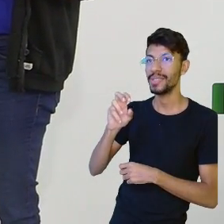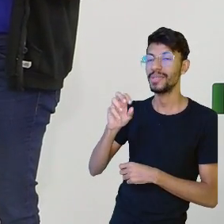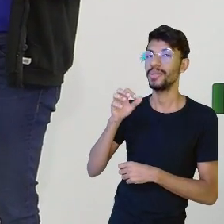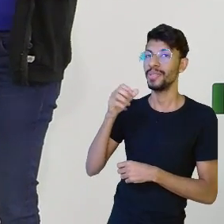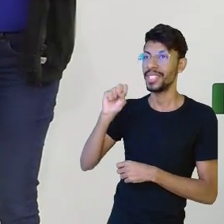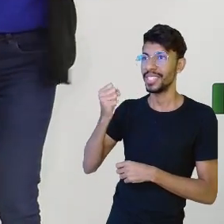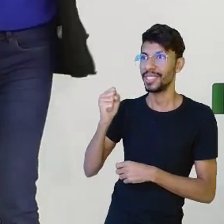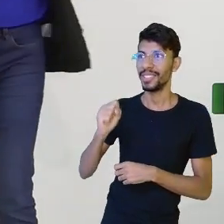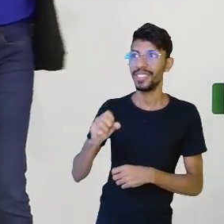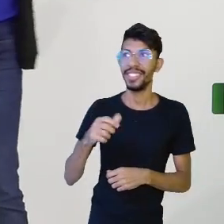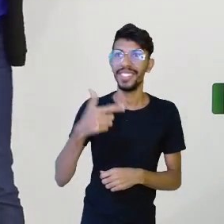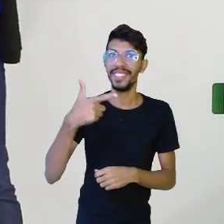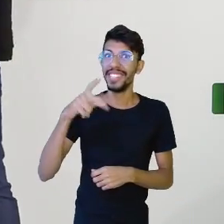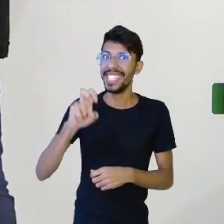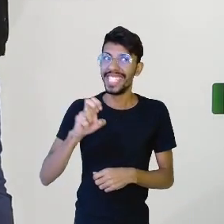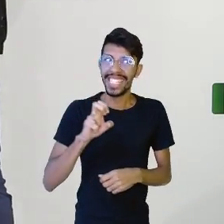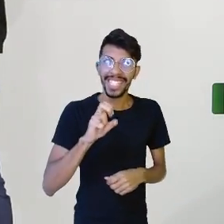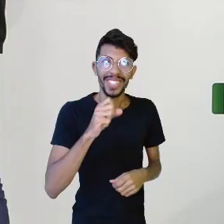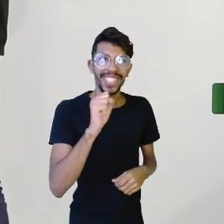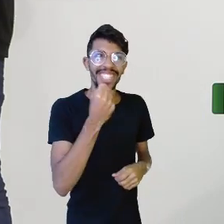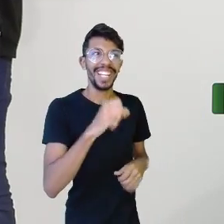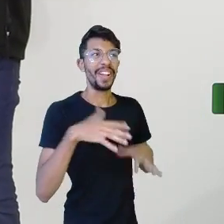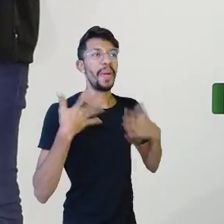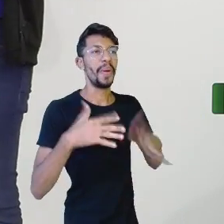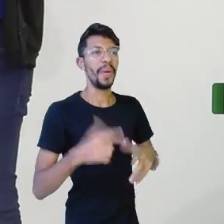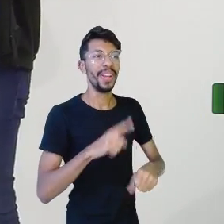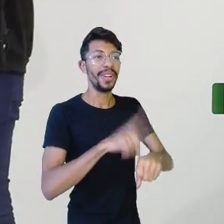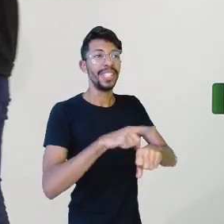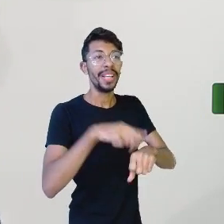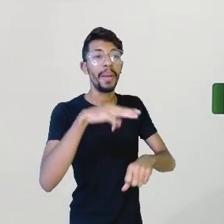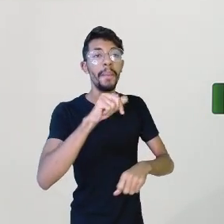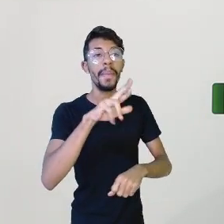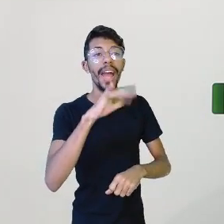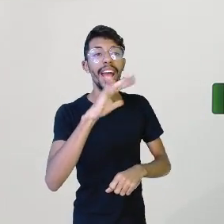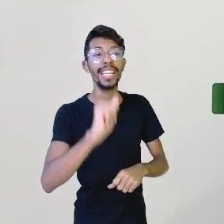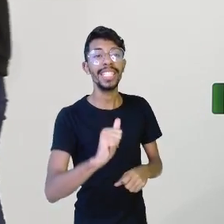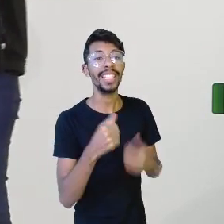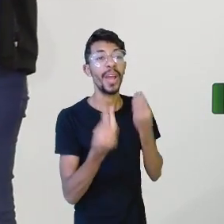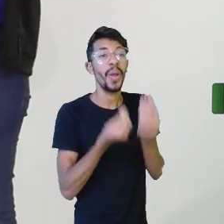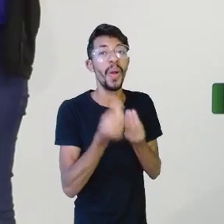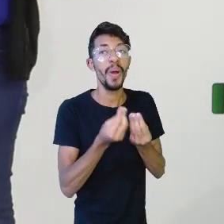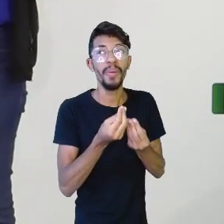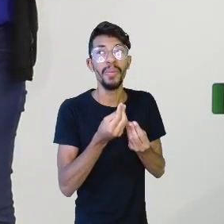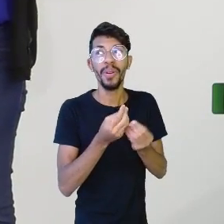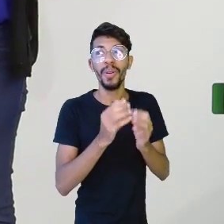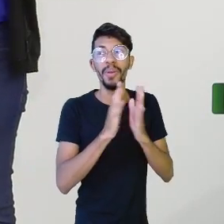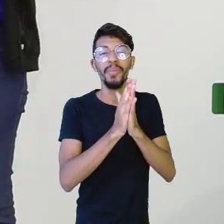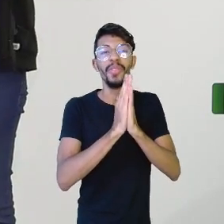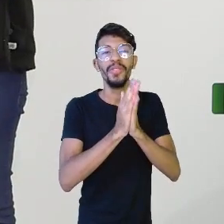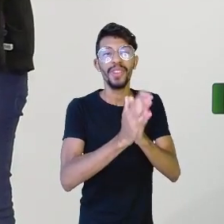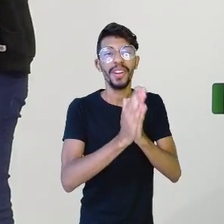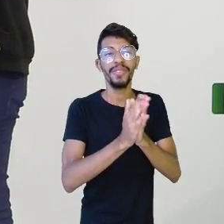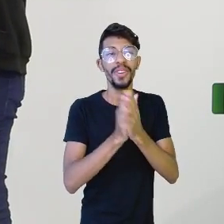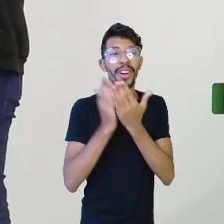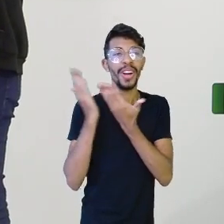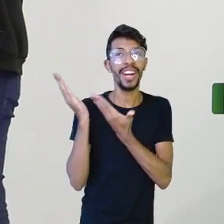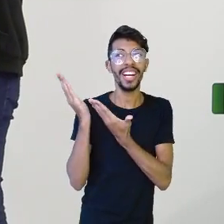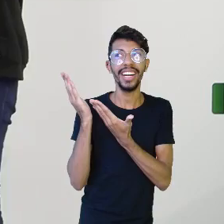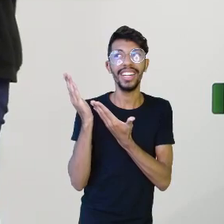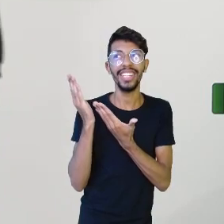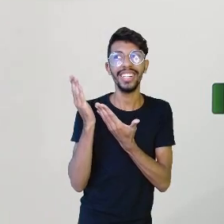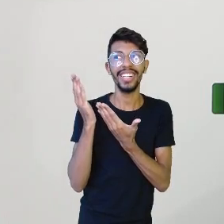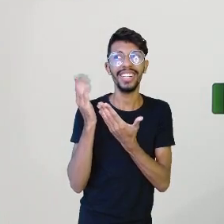Sandra. 25 segundos, vamos ver se o tempo de Márcia foi tão bom. Vamos ver. Por favor, jurados, está aqui.